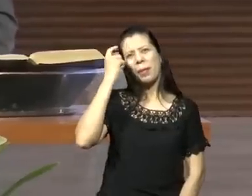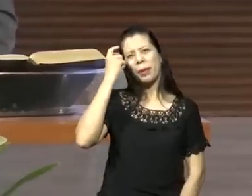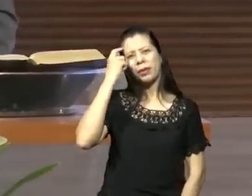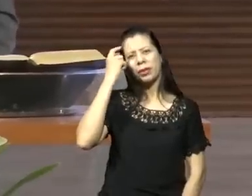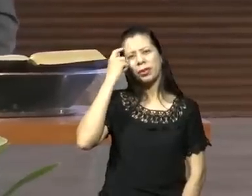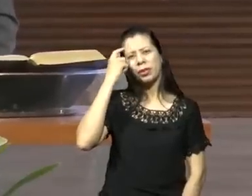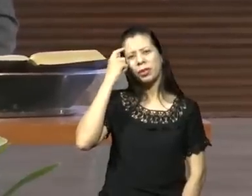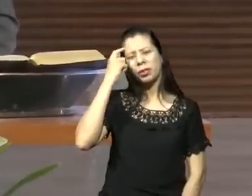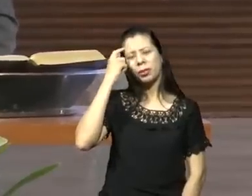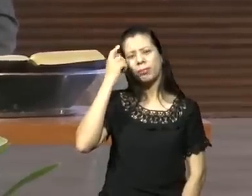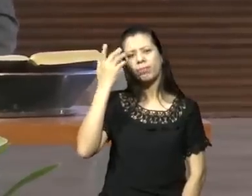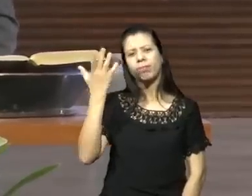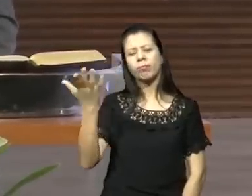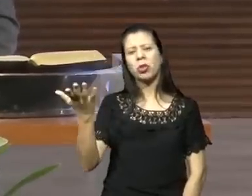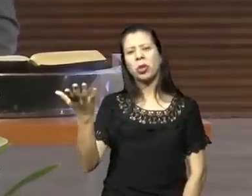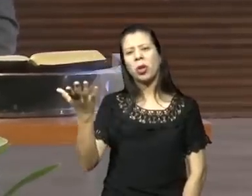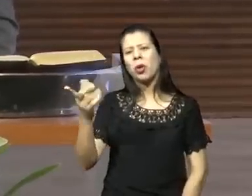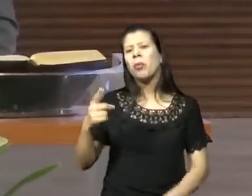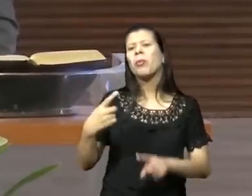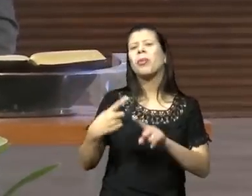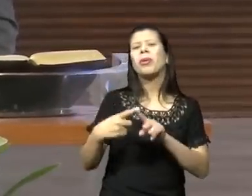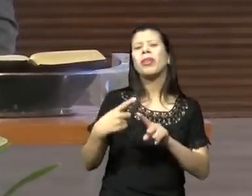o que isso tem a ver comigo